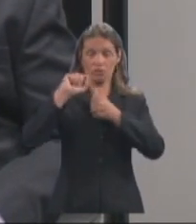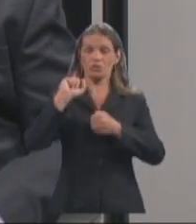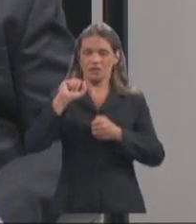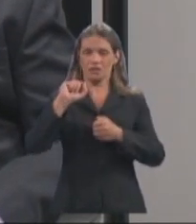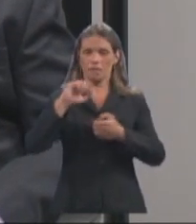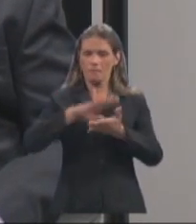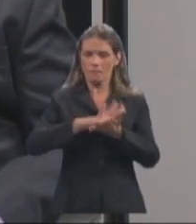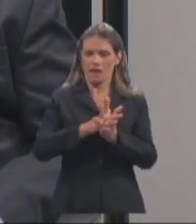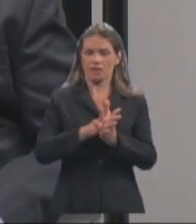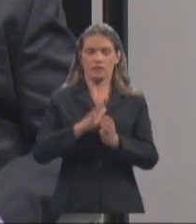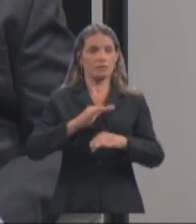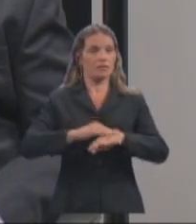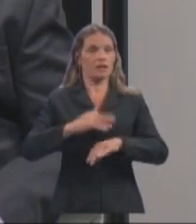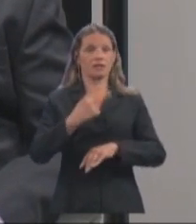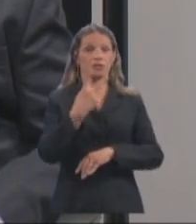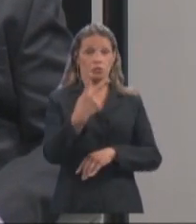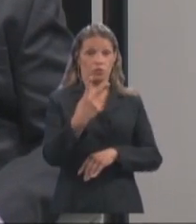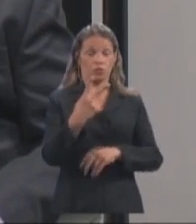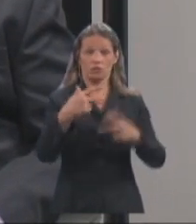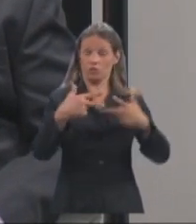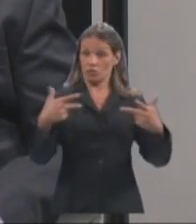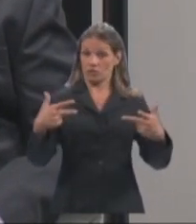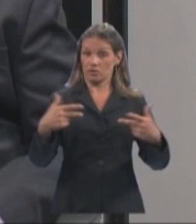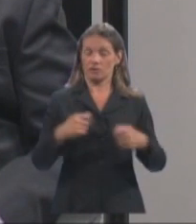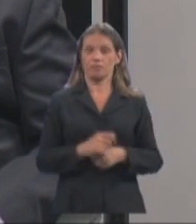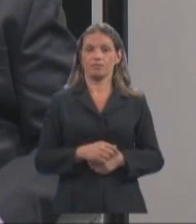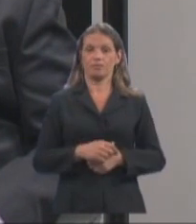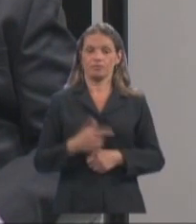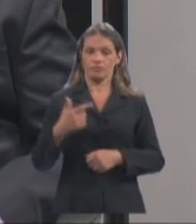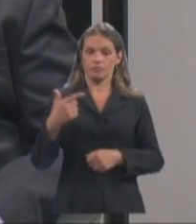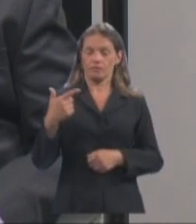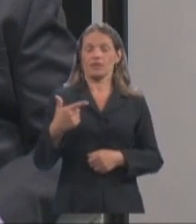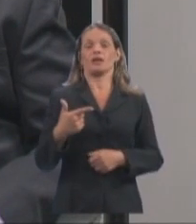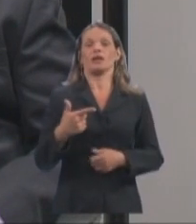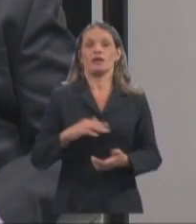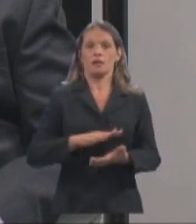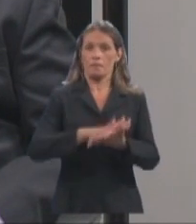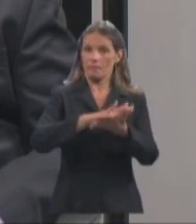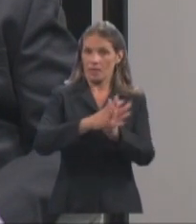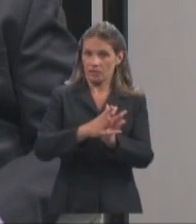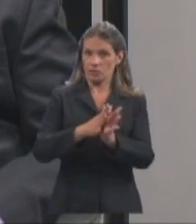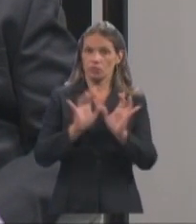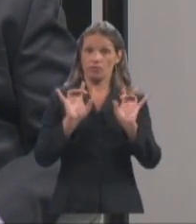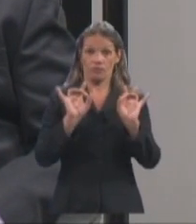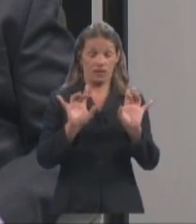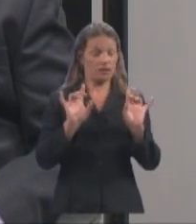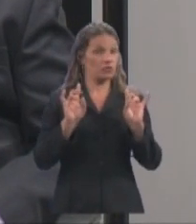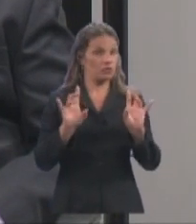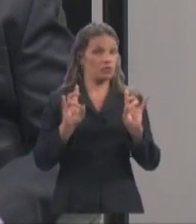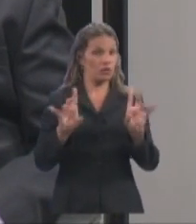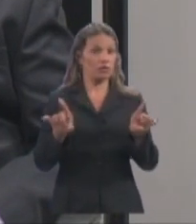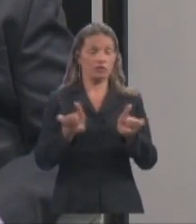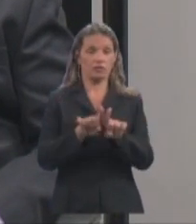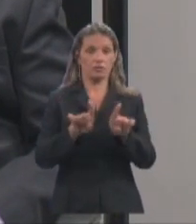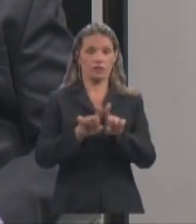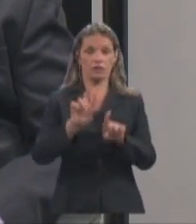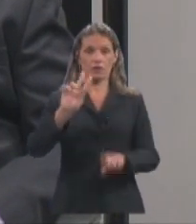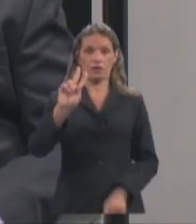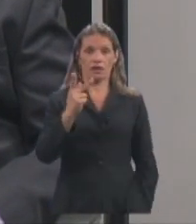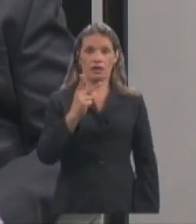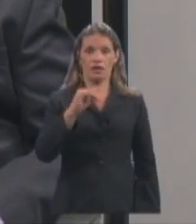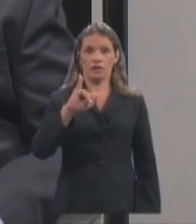mata mais no Craque são duas coisas os homicídios pelo acerto de contas do tráfego e o